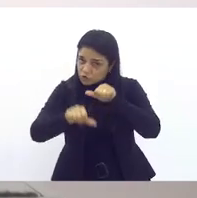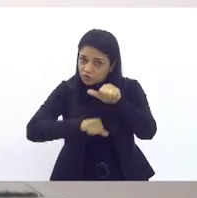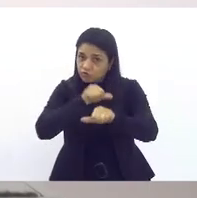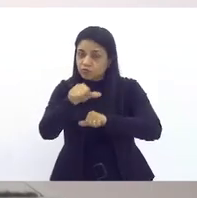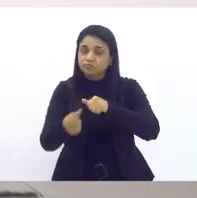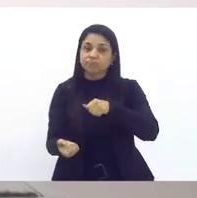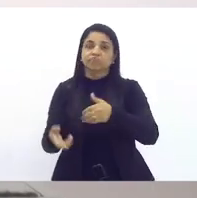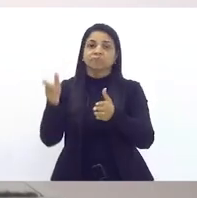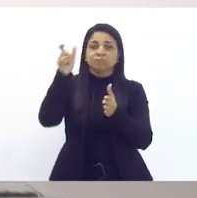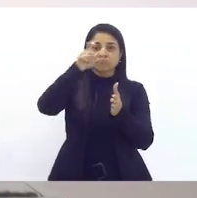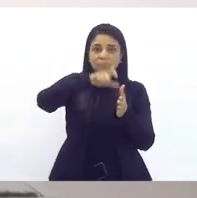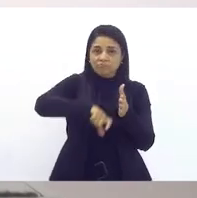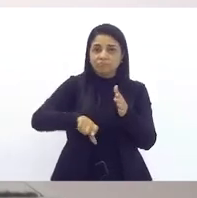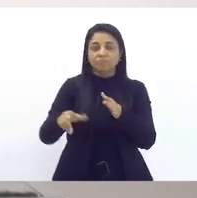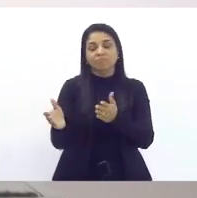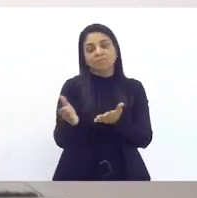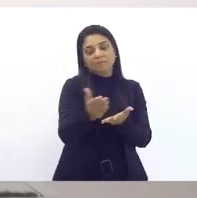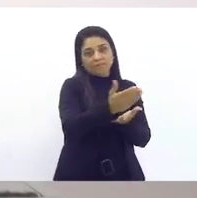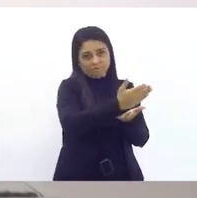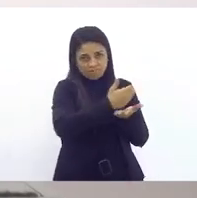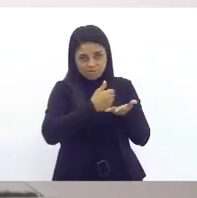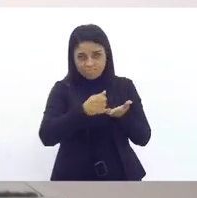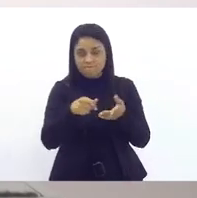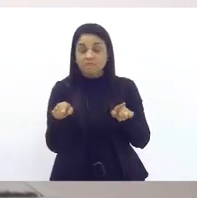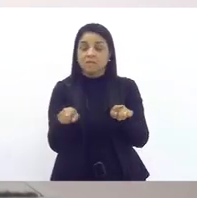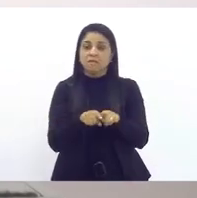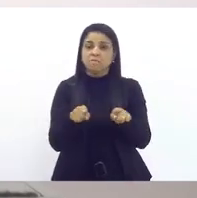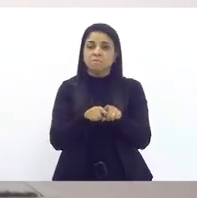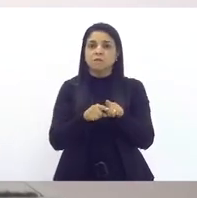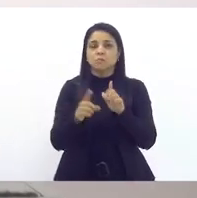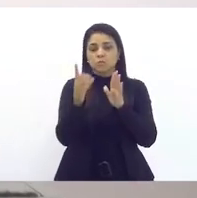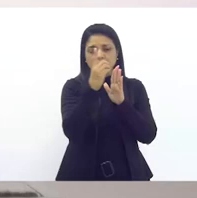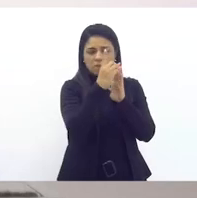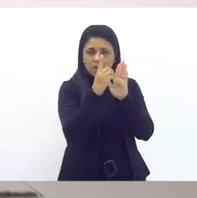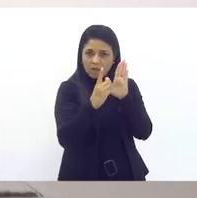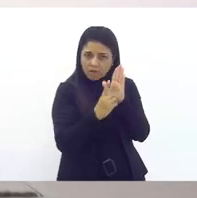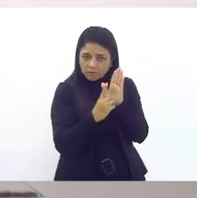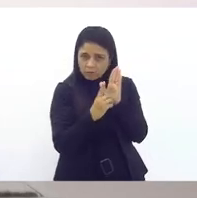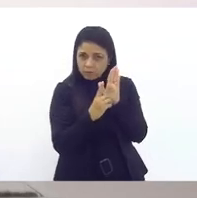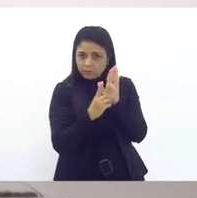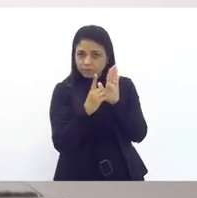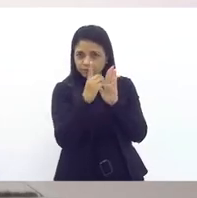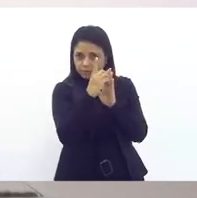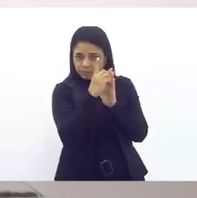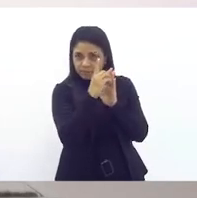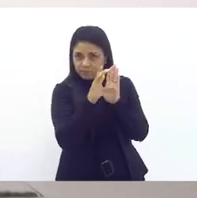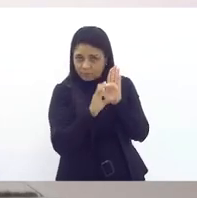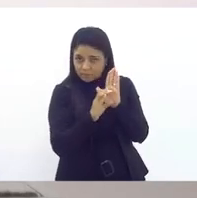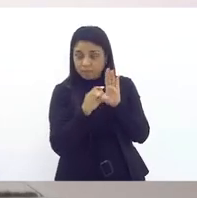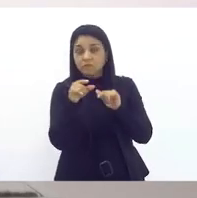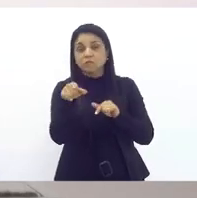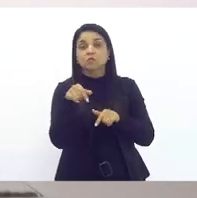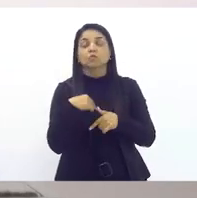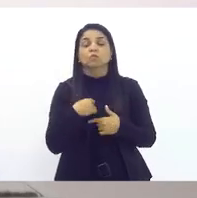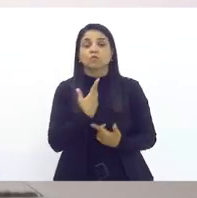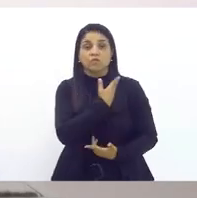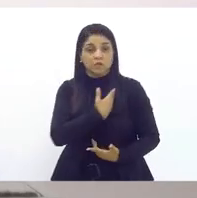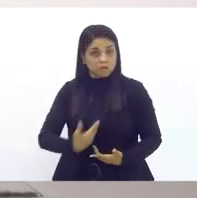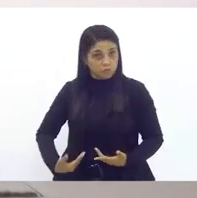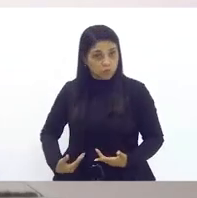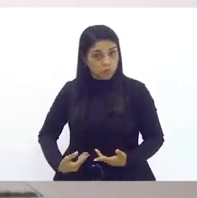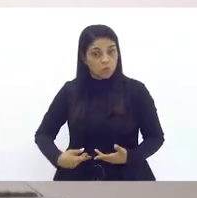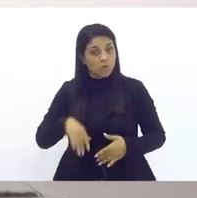Além do mais, o próprio decreto do governador, né, quando saiu, ele disse o seguinte: